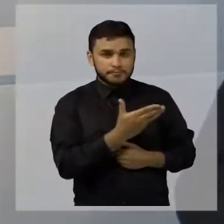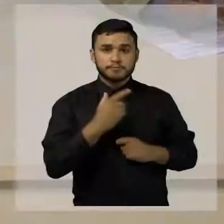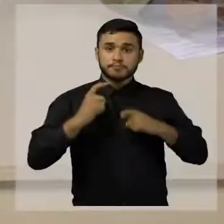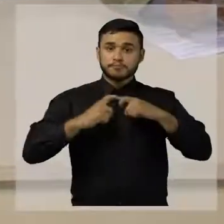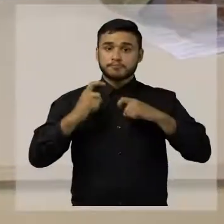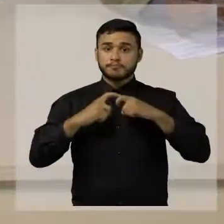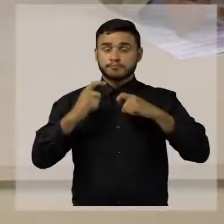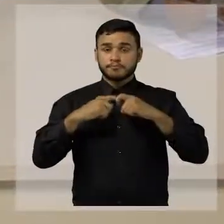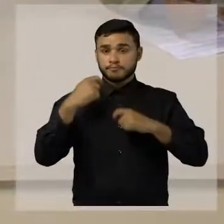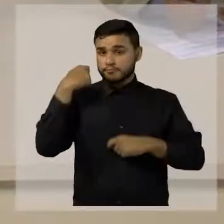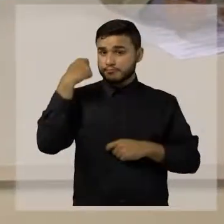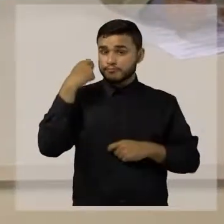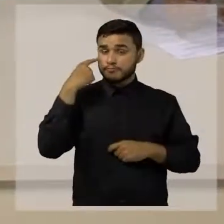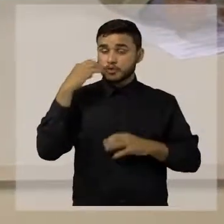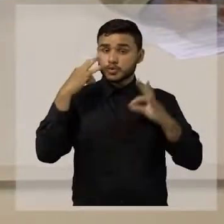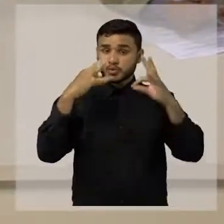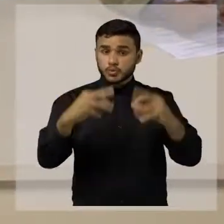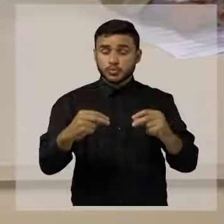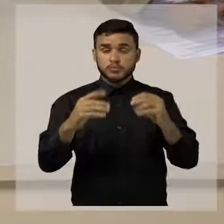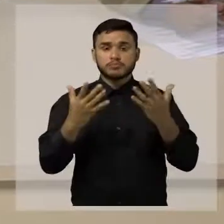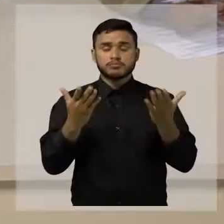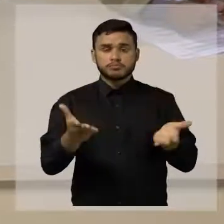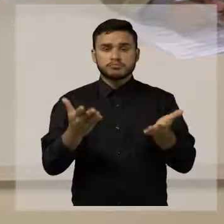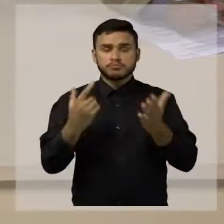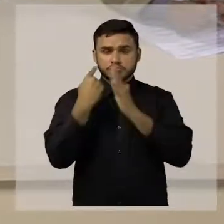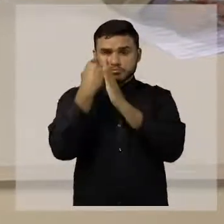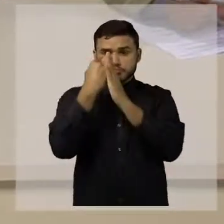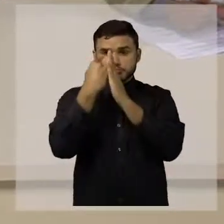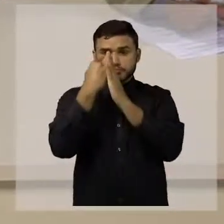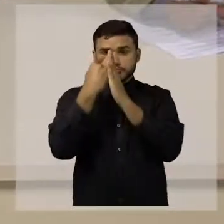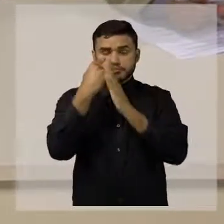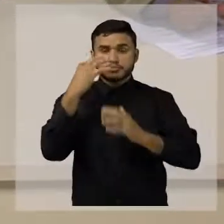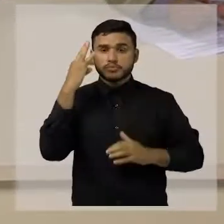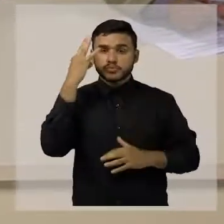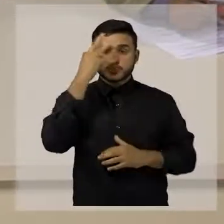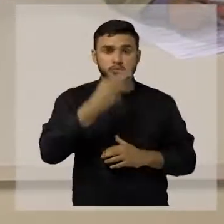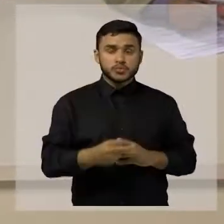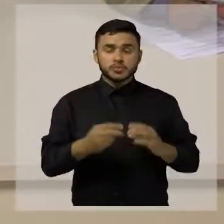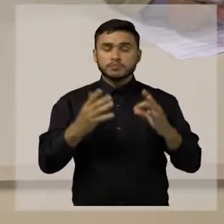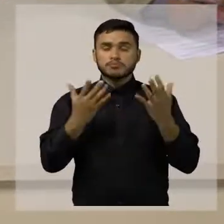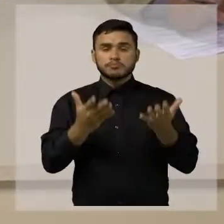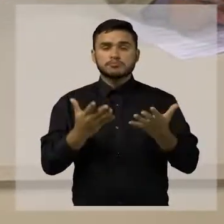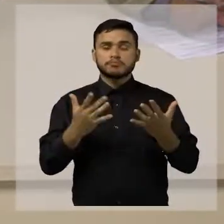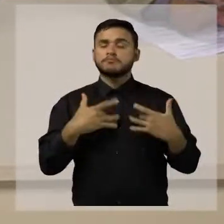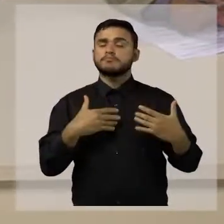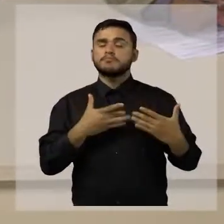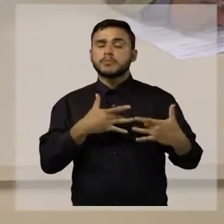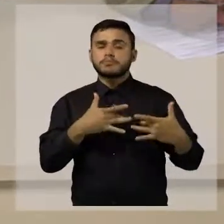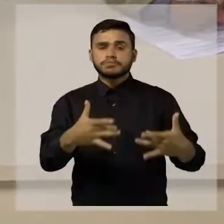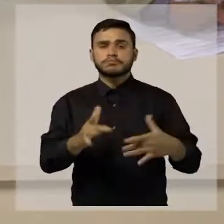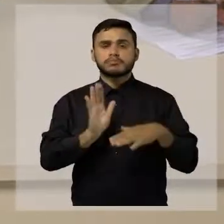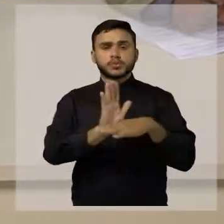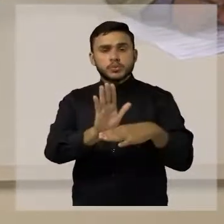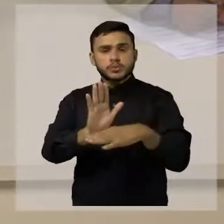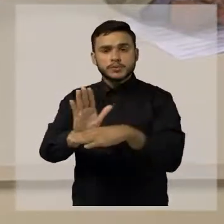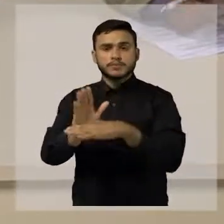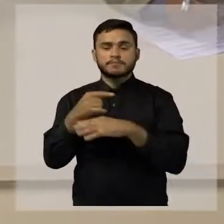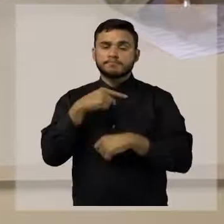de Fortaleza, ligado a causas importantes e, naturalmente, a todas